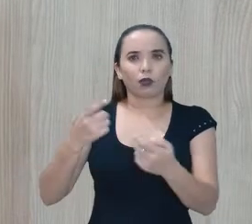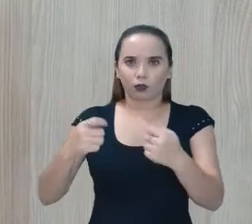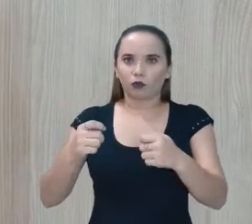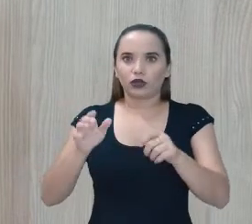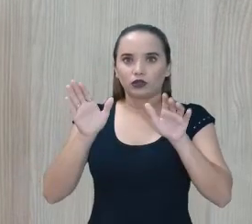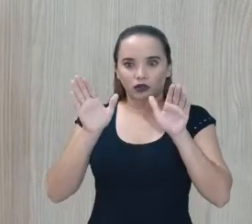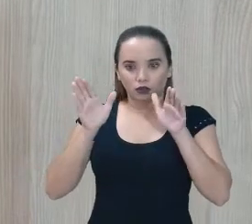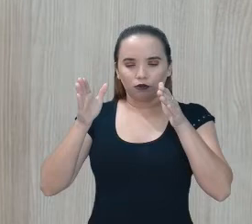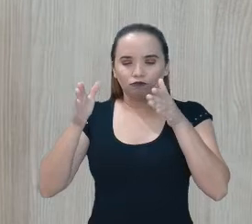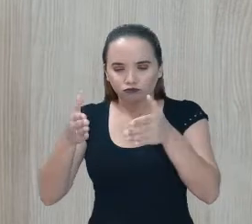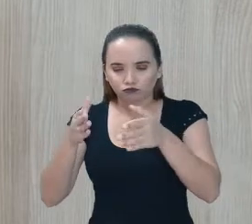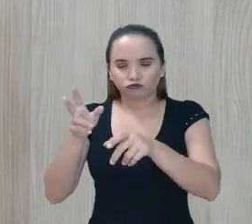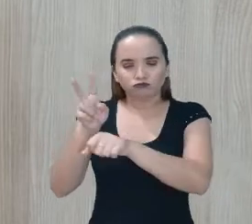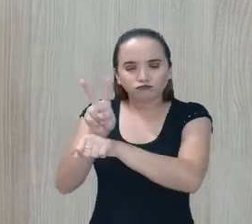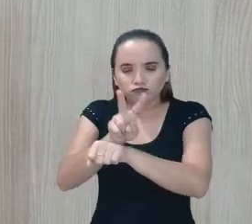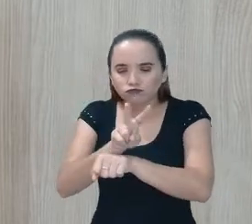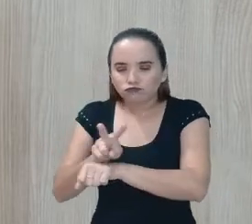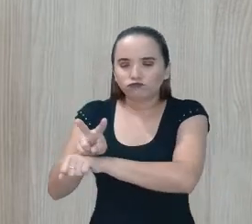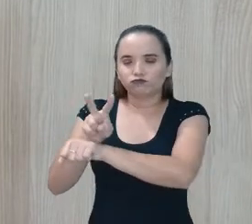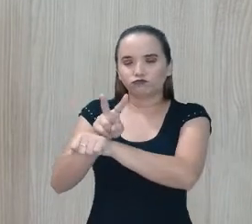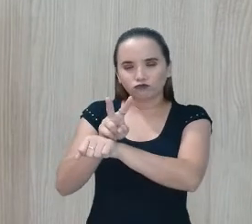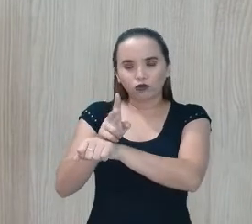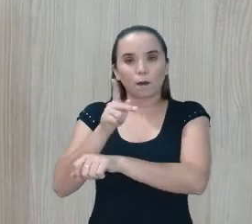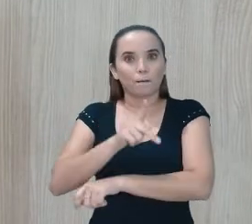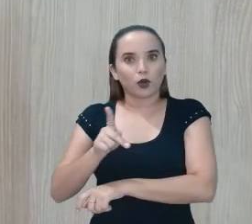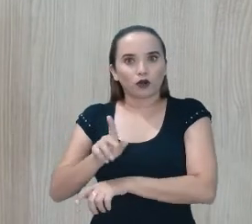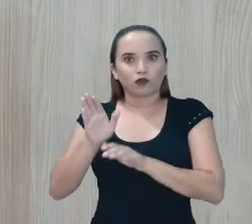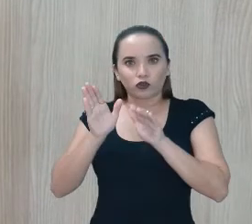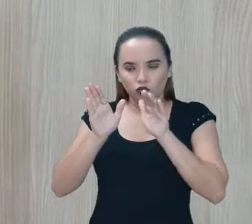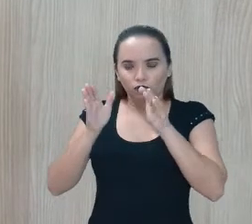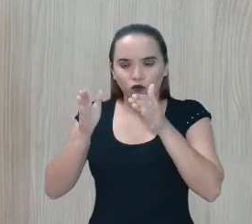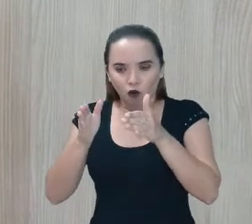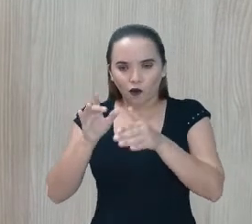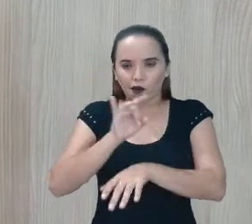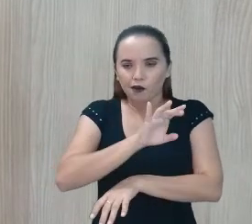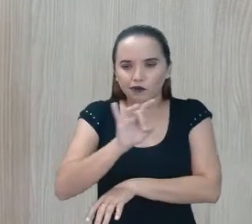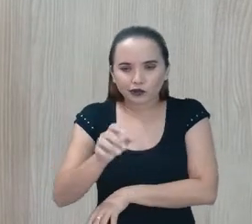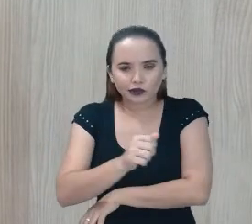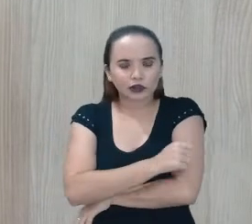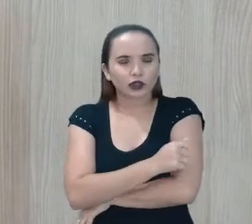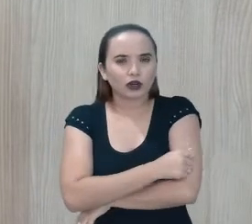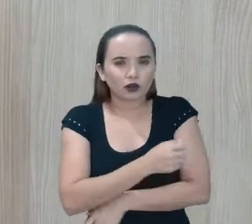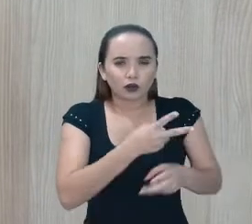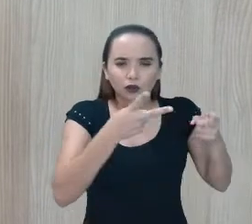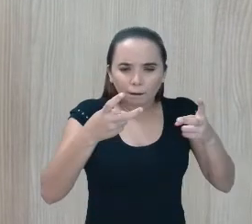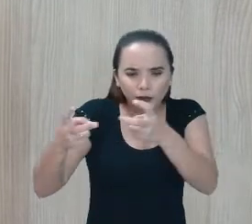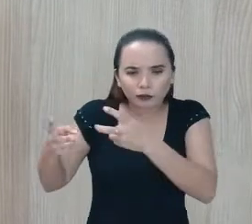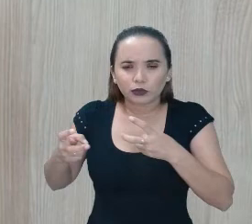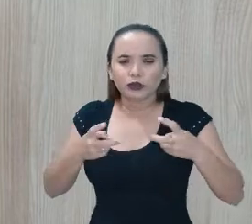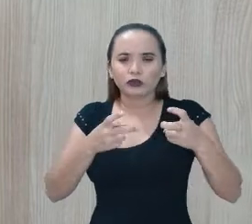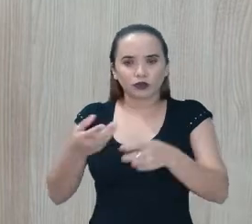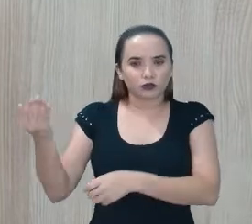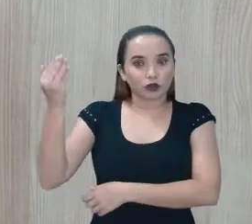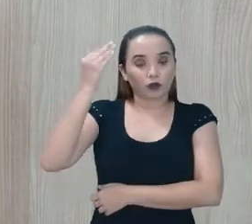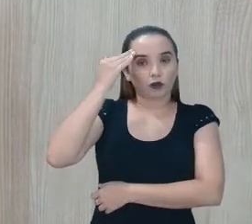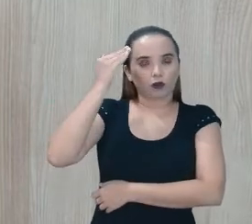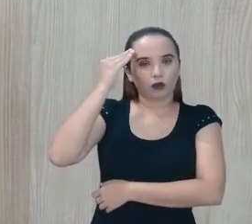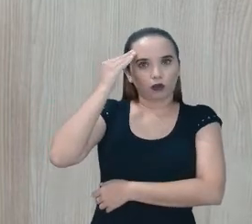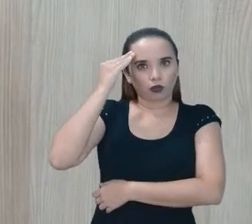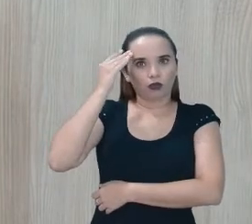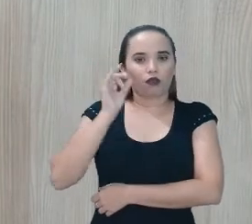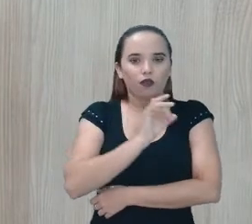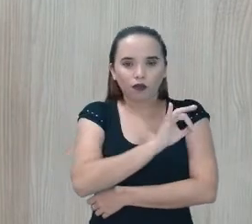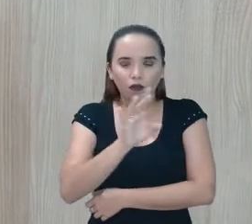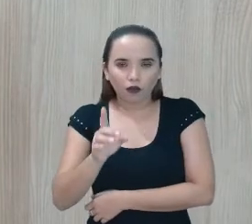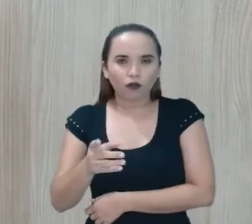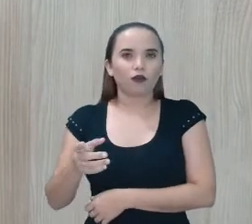de um professor ali com cuidado, prestando atenção nesses estudantes para perceber e conseguir identificar essa deficiência